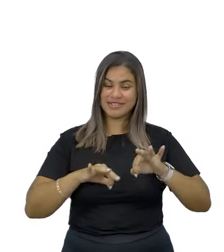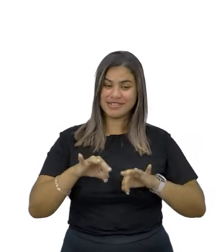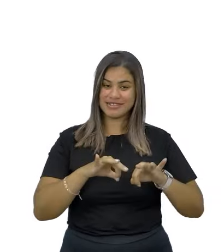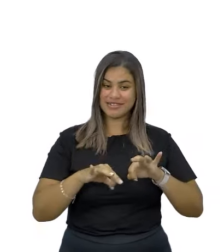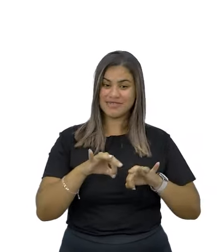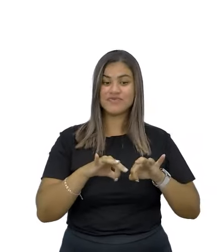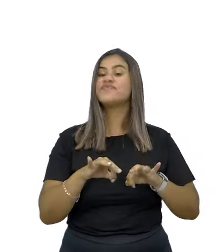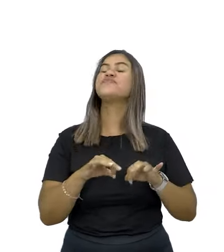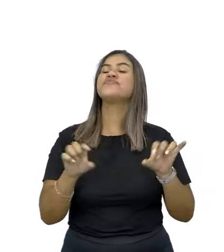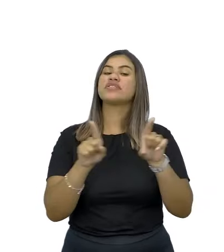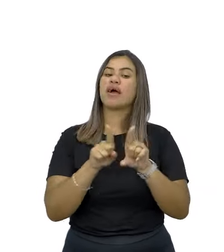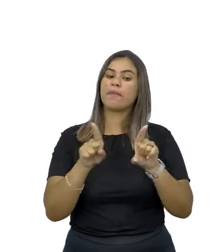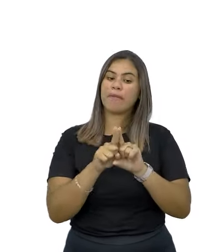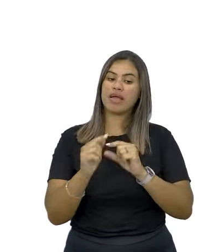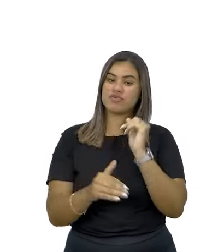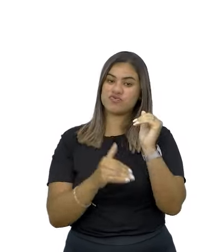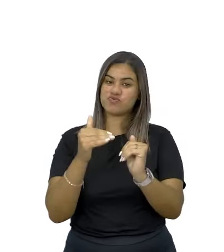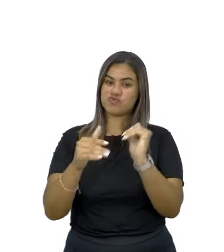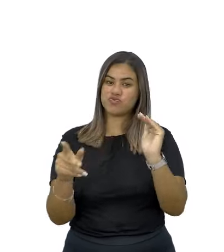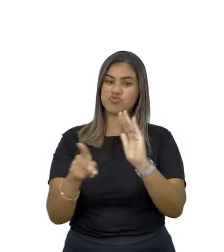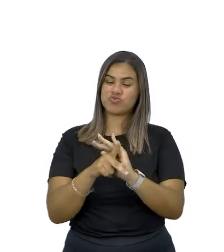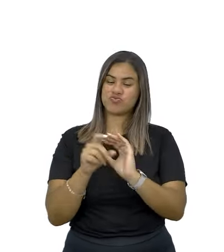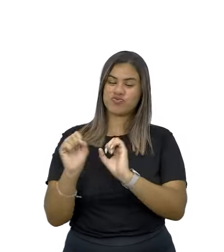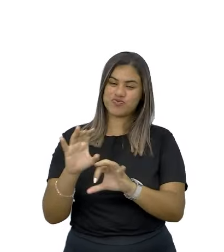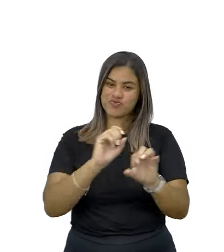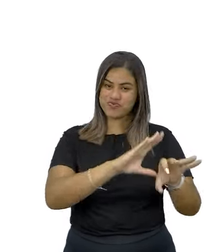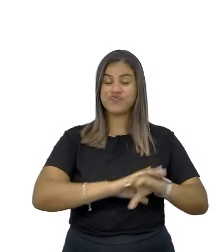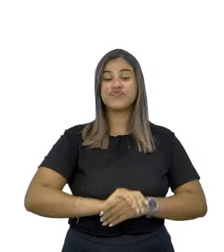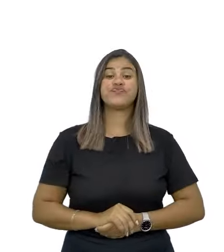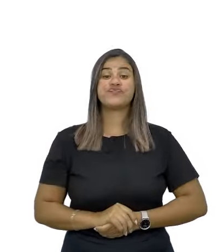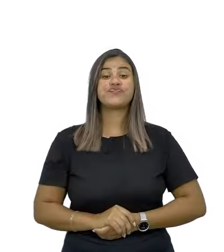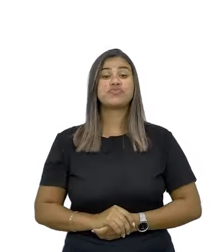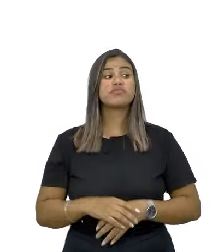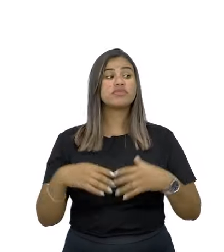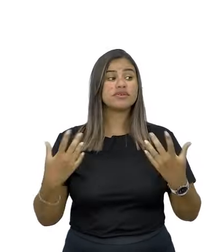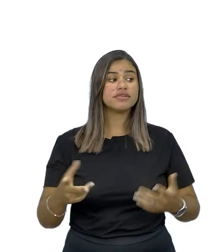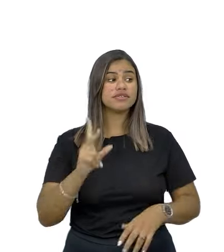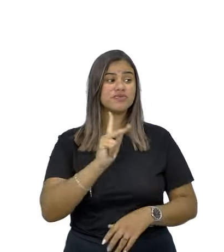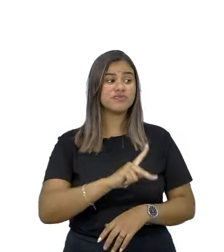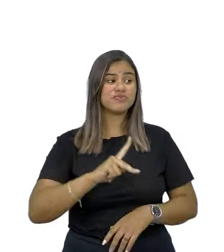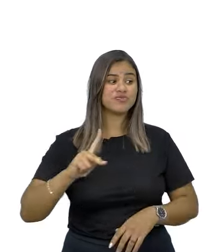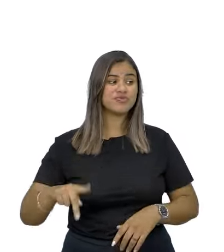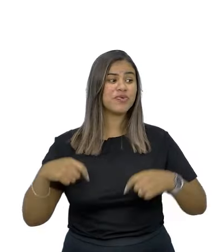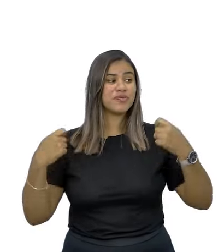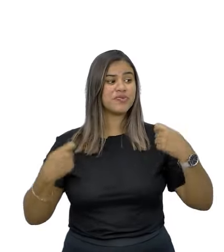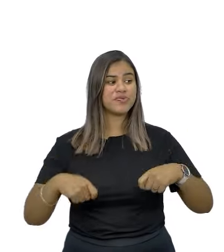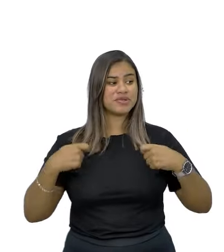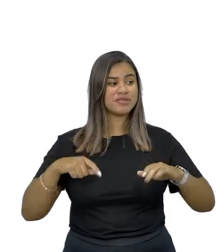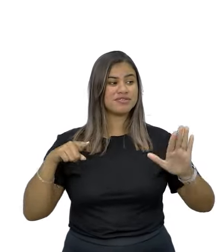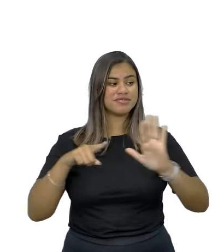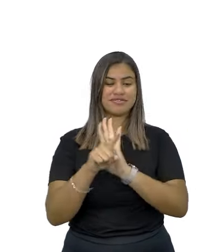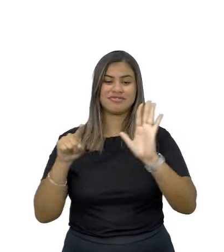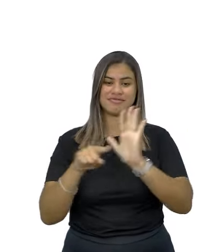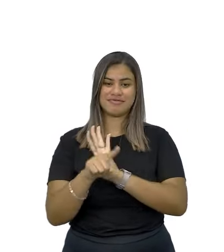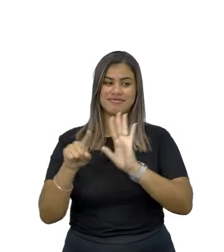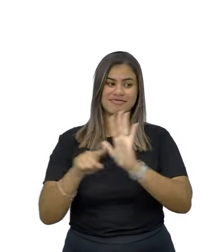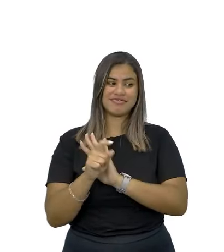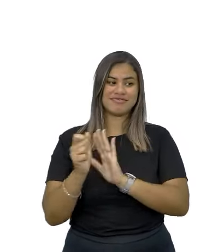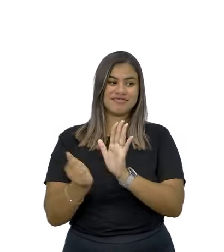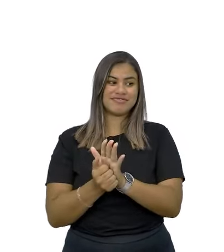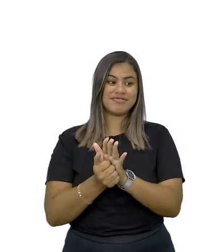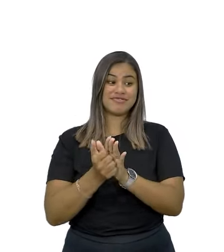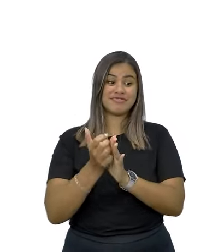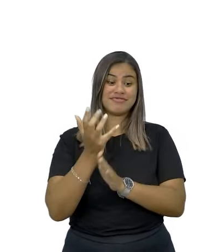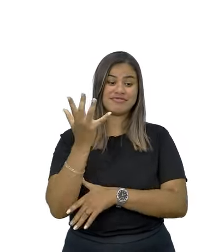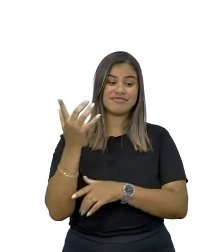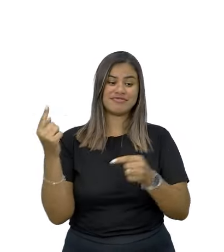o desenvolvimento das aulas. Então, o professor ele deve fazer vários questionamentos, né, durante